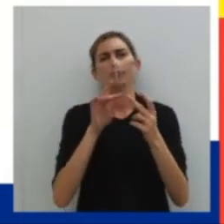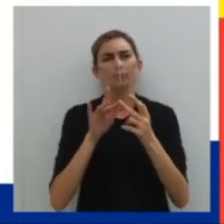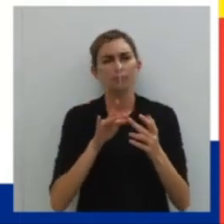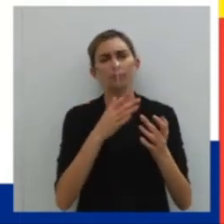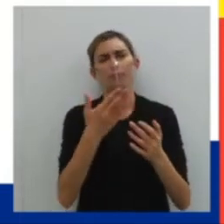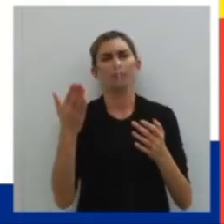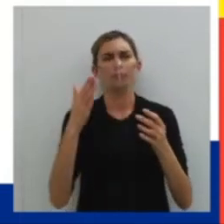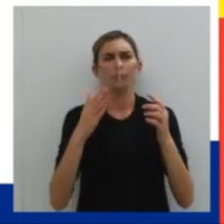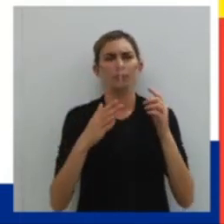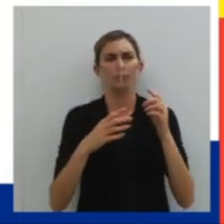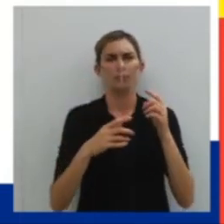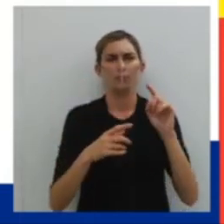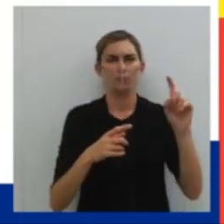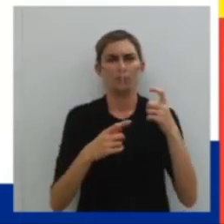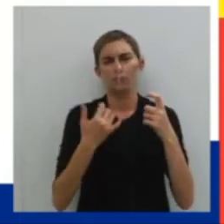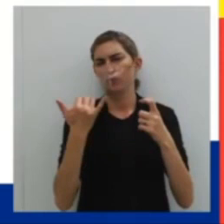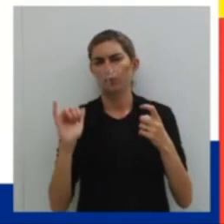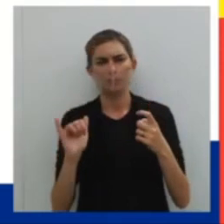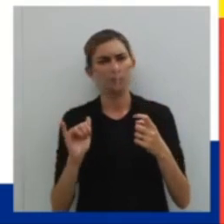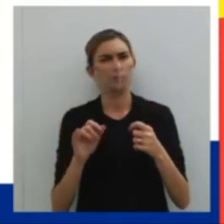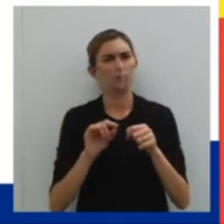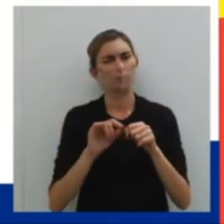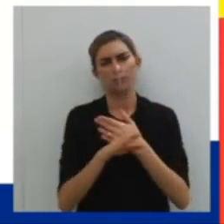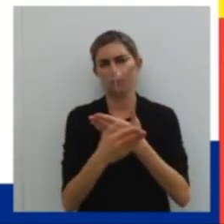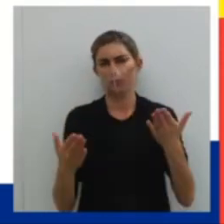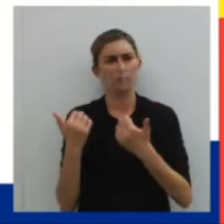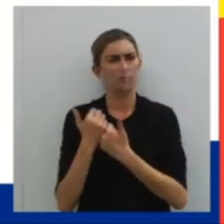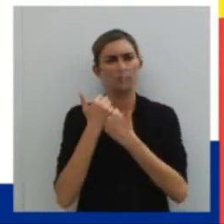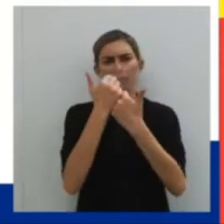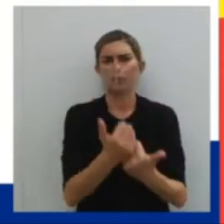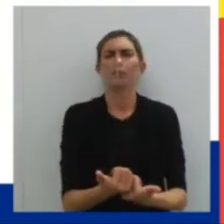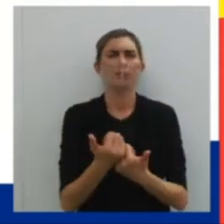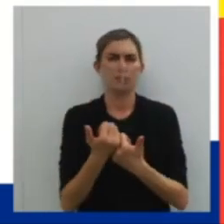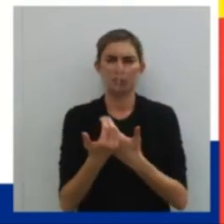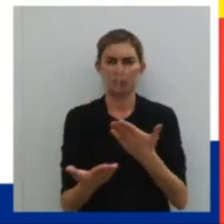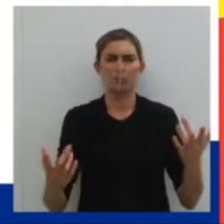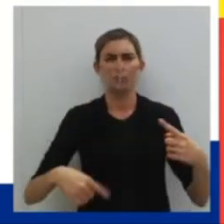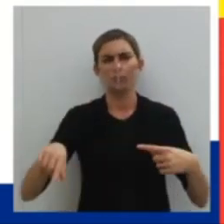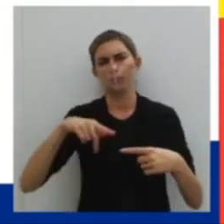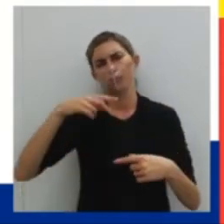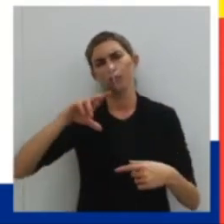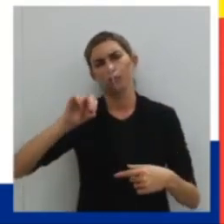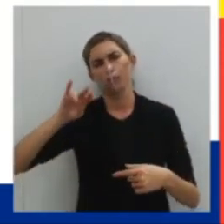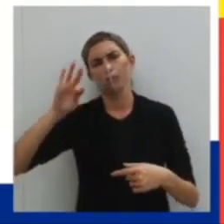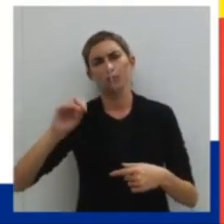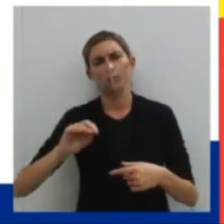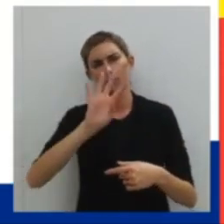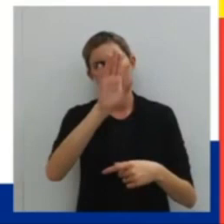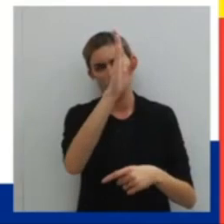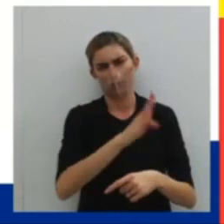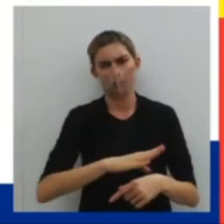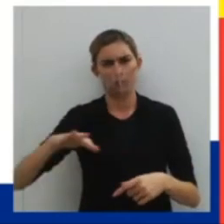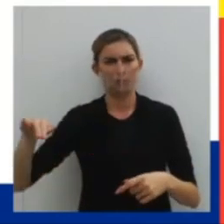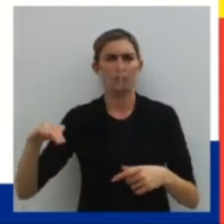ligam os pontos em X e em Y serão representações do nosso produto cartesiano. Olha o terceiro aqui, ó.